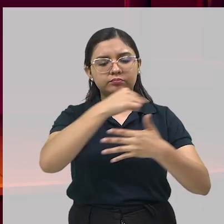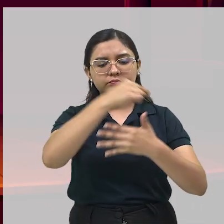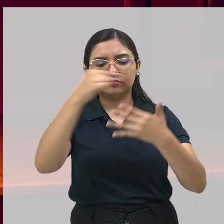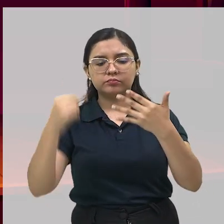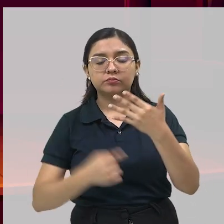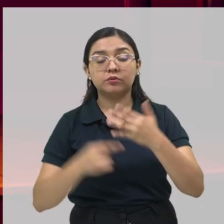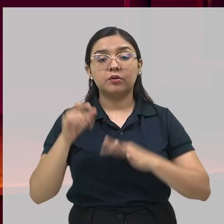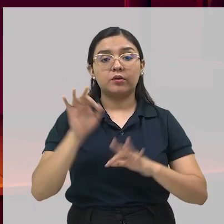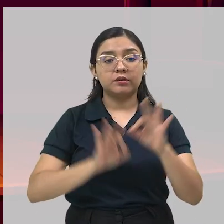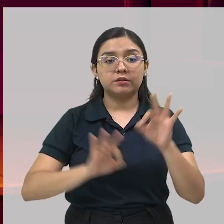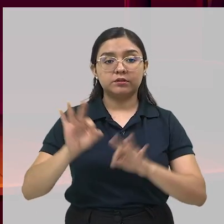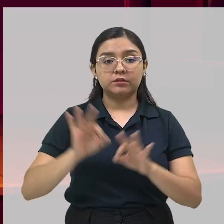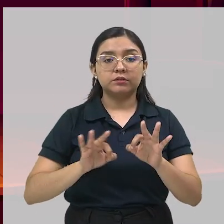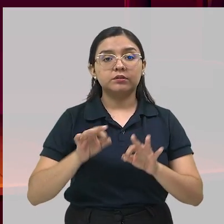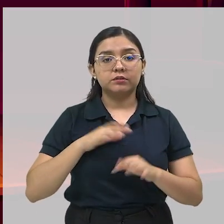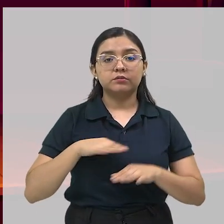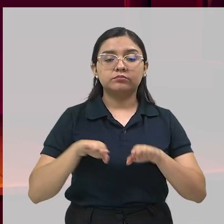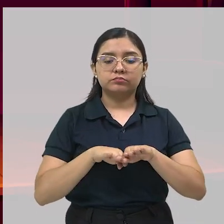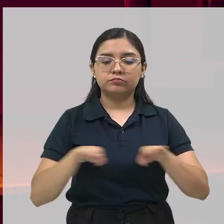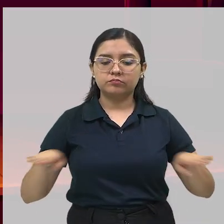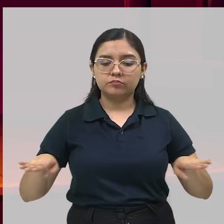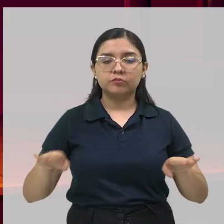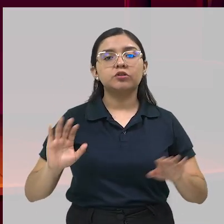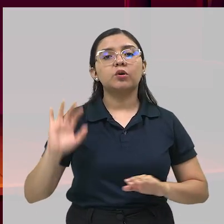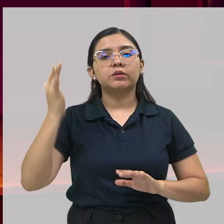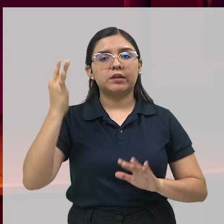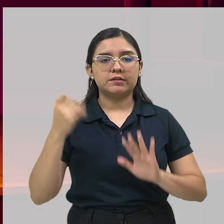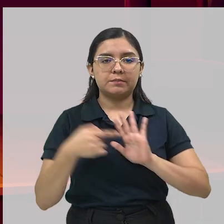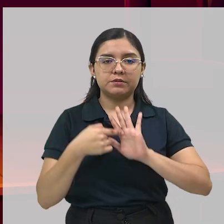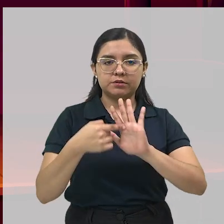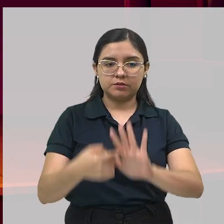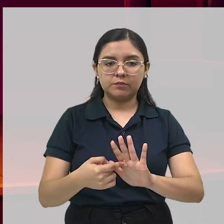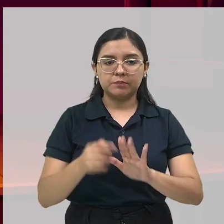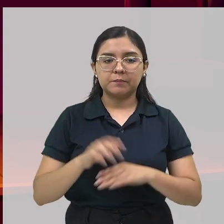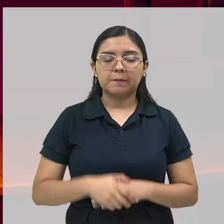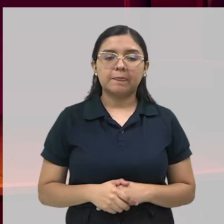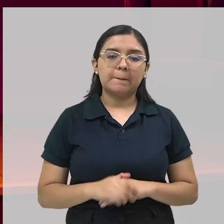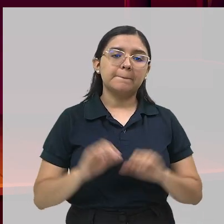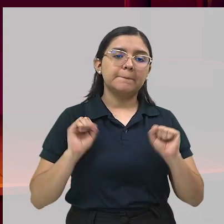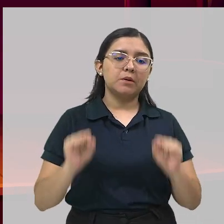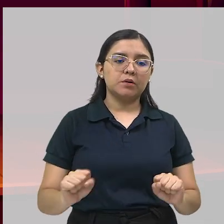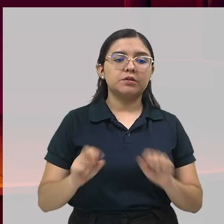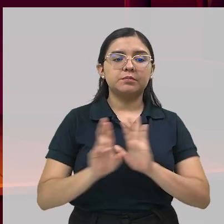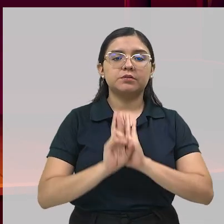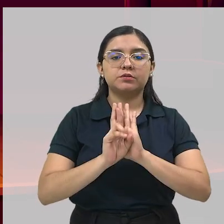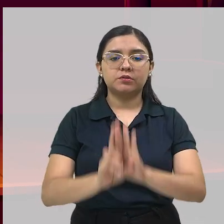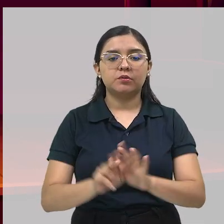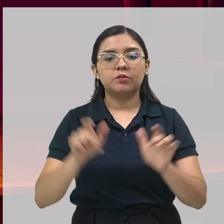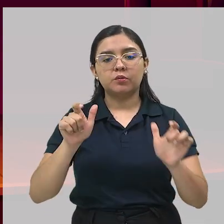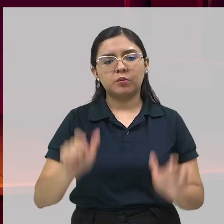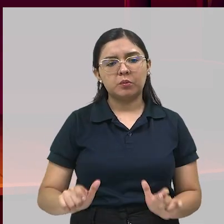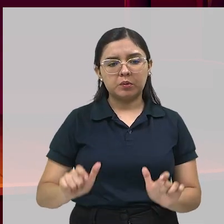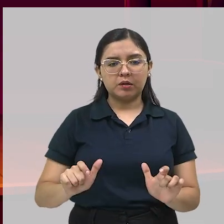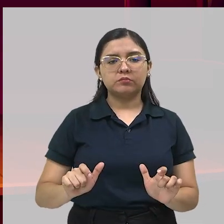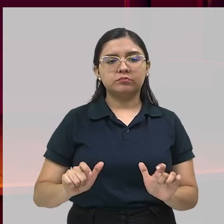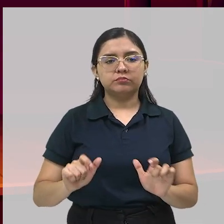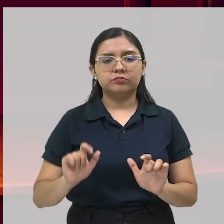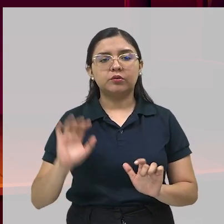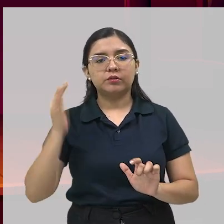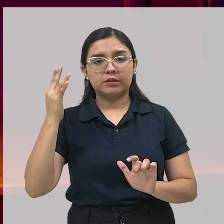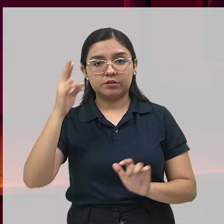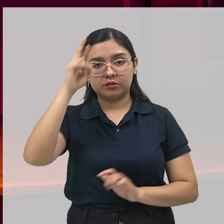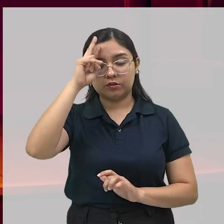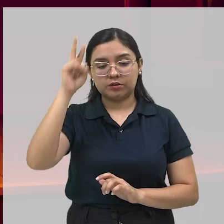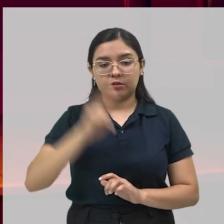elementos organizados no espaço cênico, onde ocorre o espetáculo. Pode representar o lugar ou lugares onde ocorre a